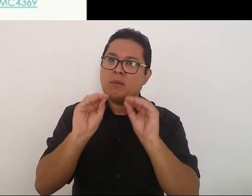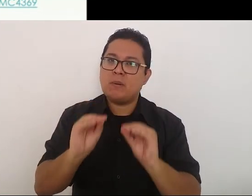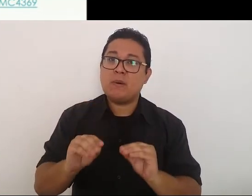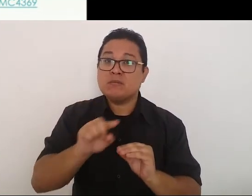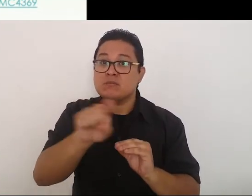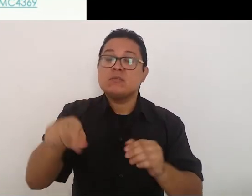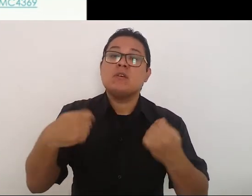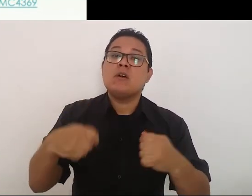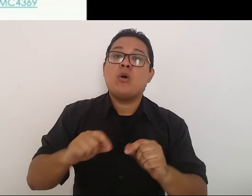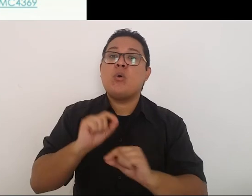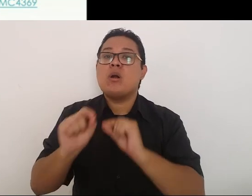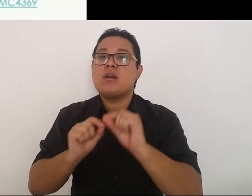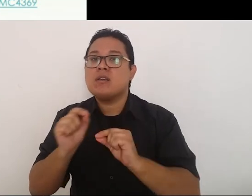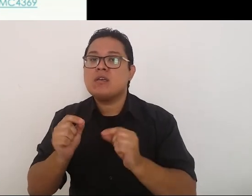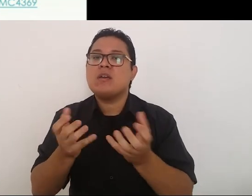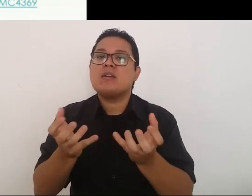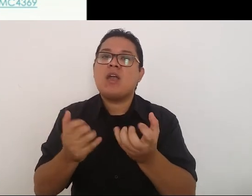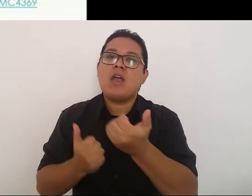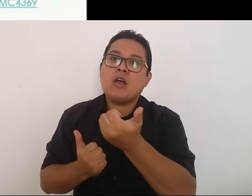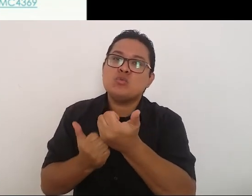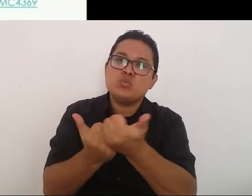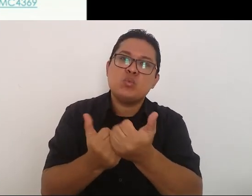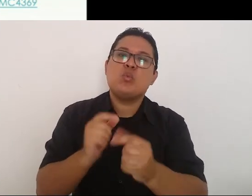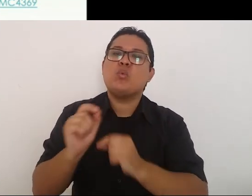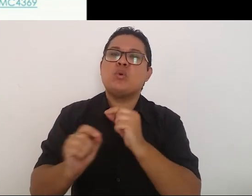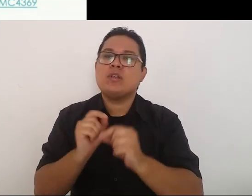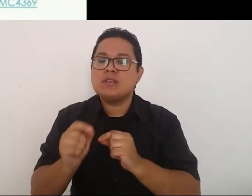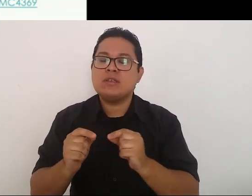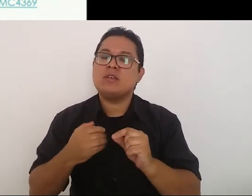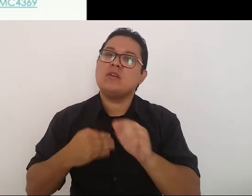o que você quiser que eu auxilio,